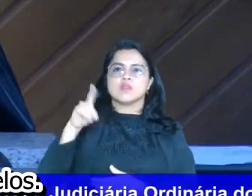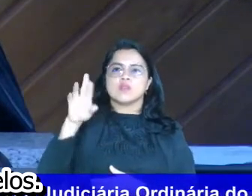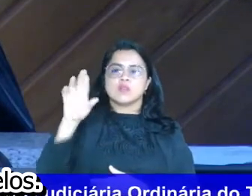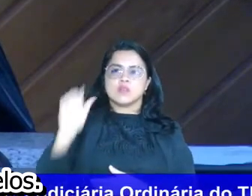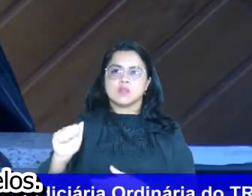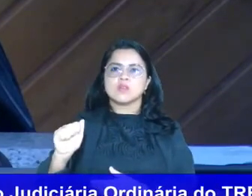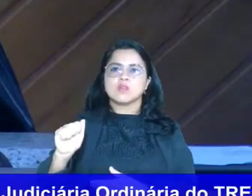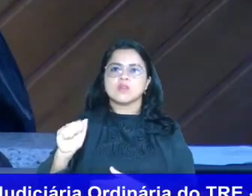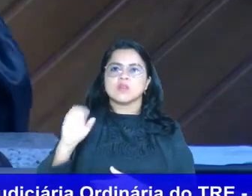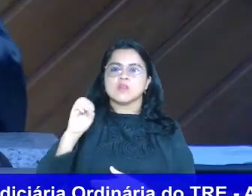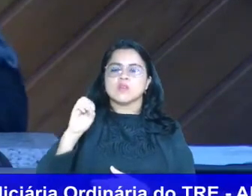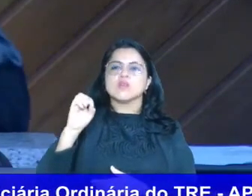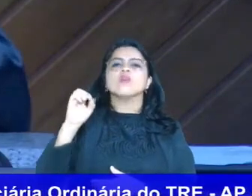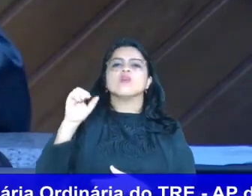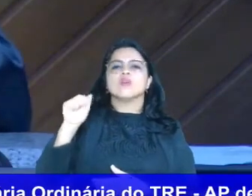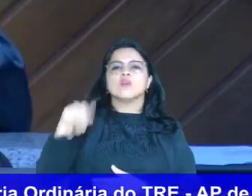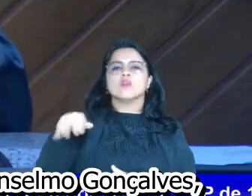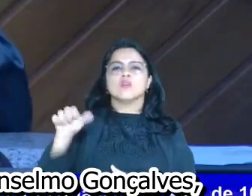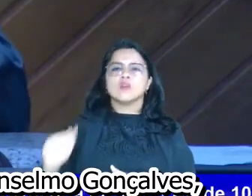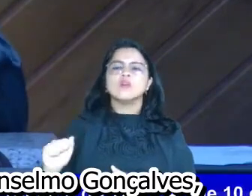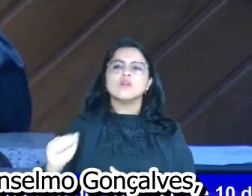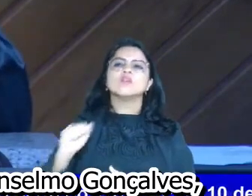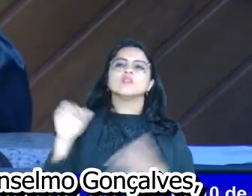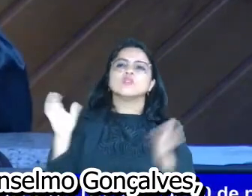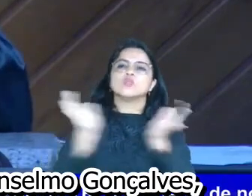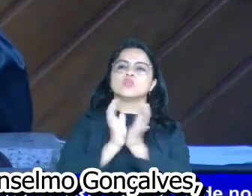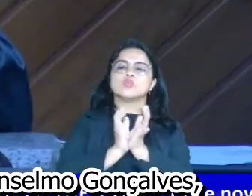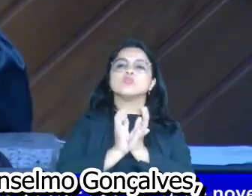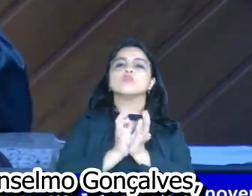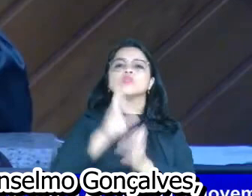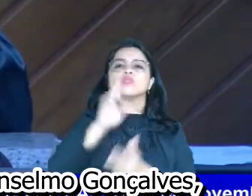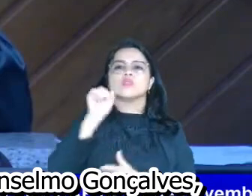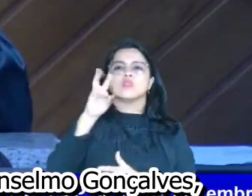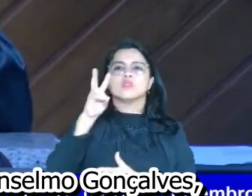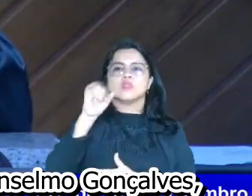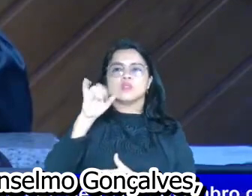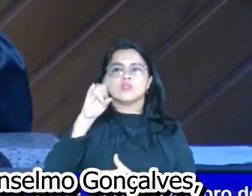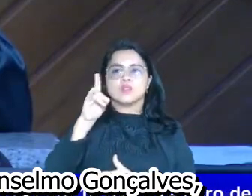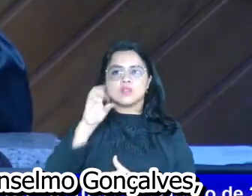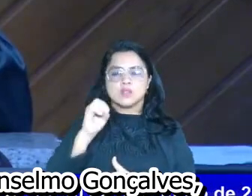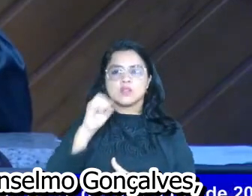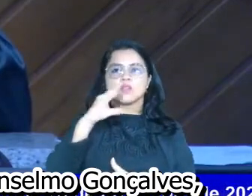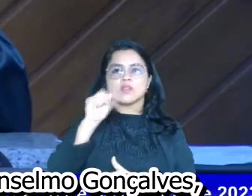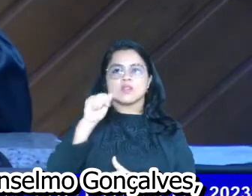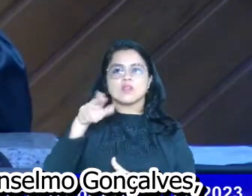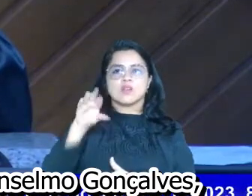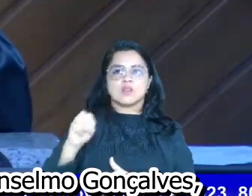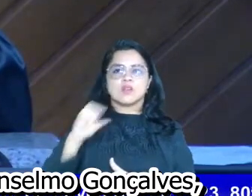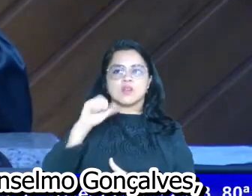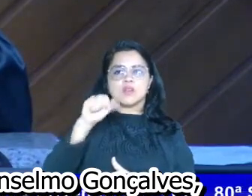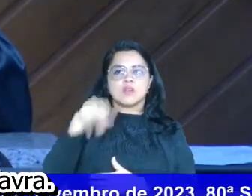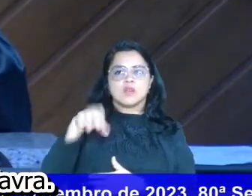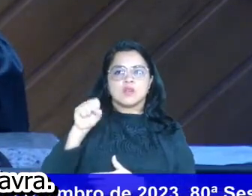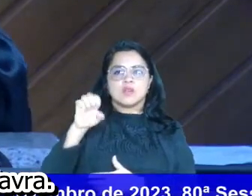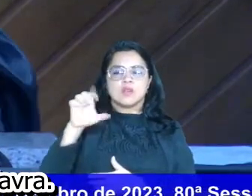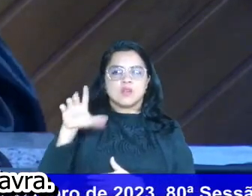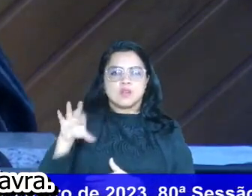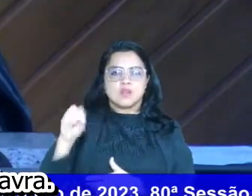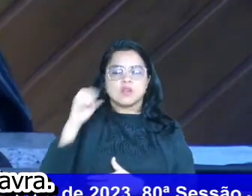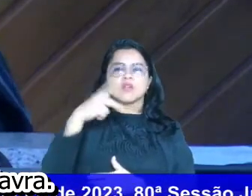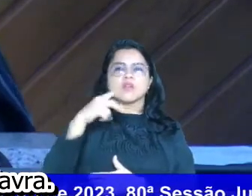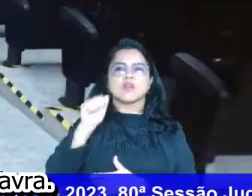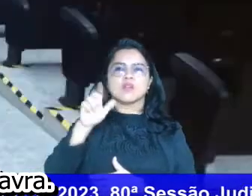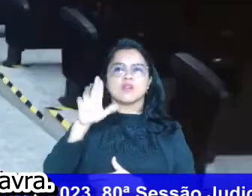Nery Barcelos. Comporão a turma com a relatora os juízes Rivaldo Valente, Carmo Antônio, Anselmo Gonçalves, Paulo Madeira e